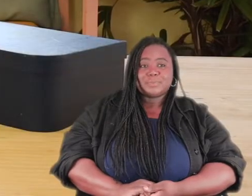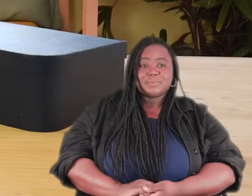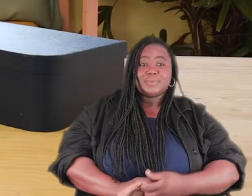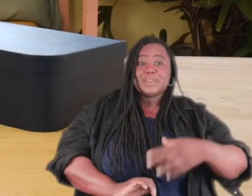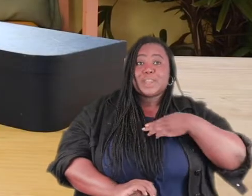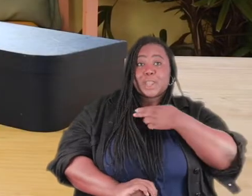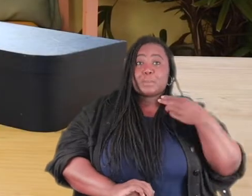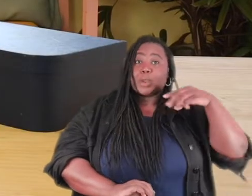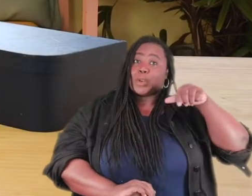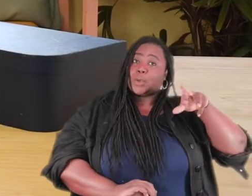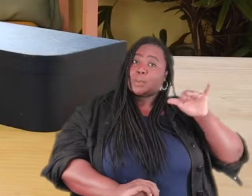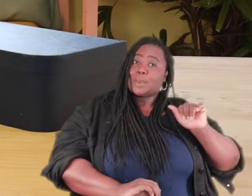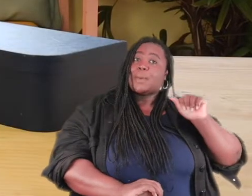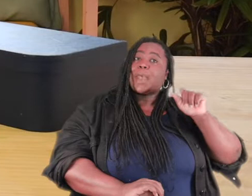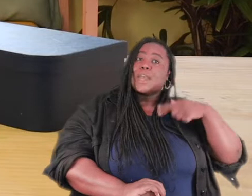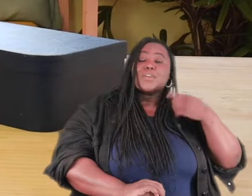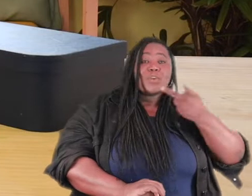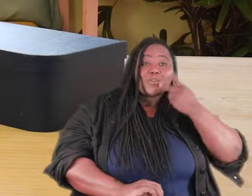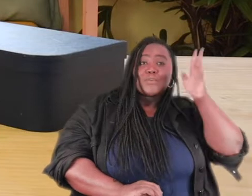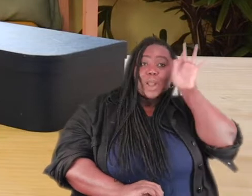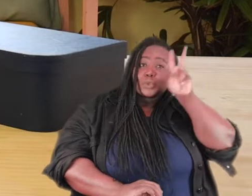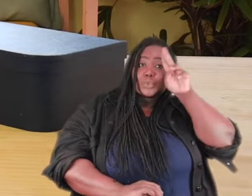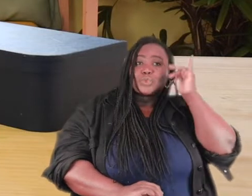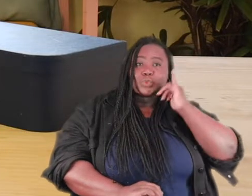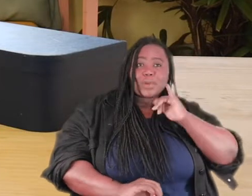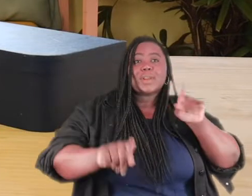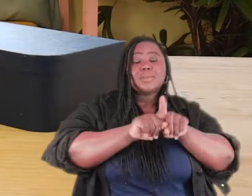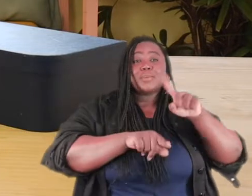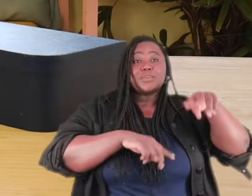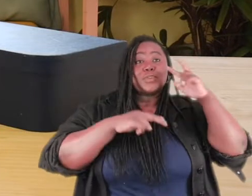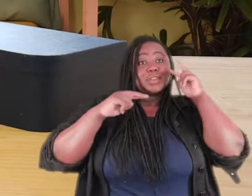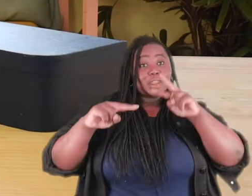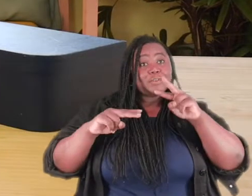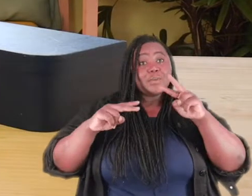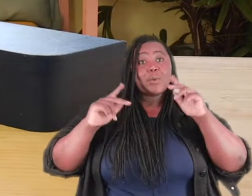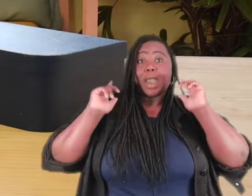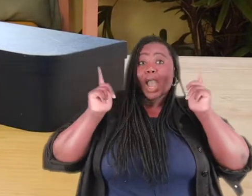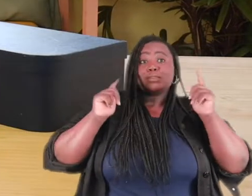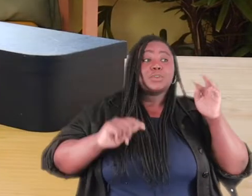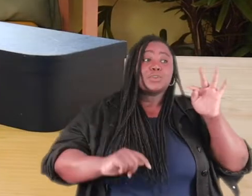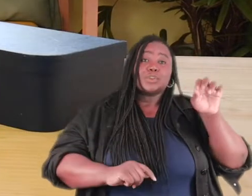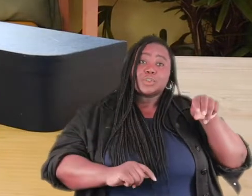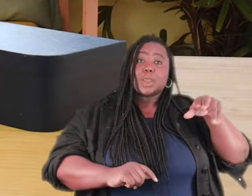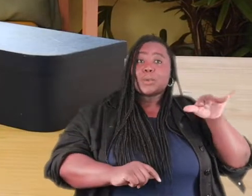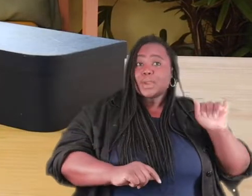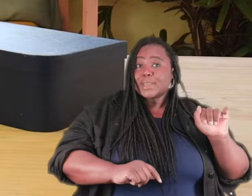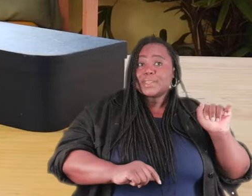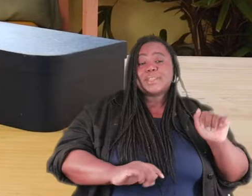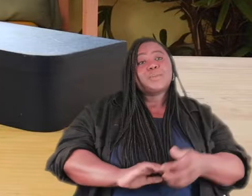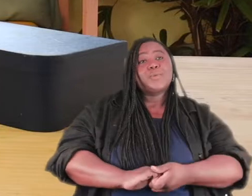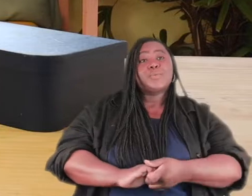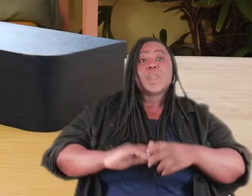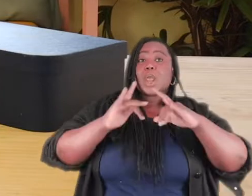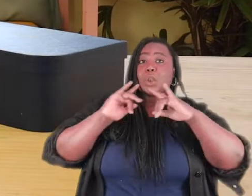Eu sou Mari Bijo, cordelista, contadora de histórias, e você assistiu às aventuranças de Theo e Nina em